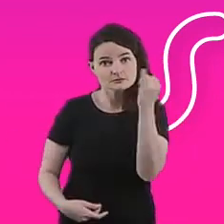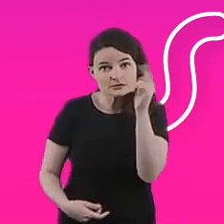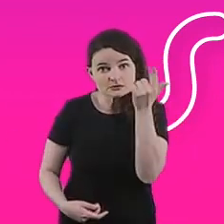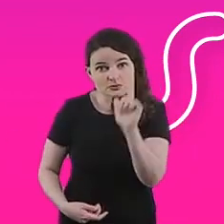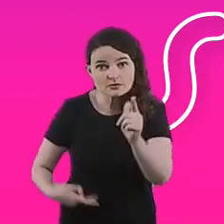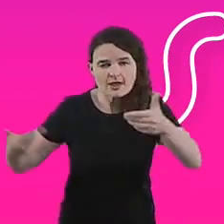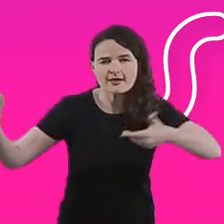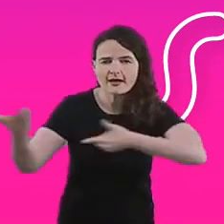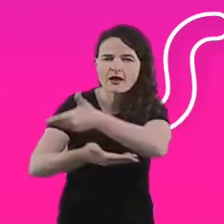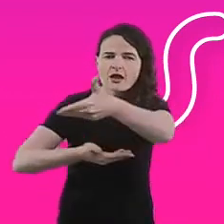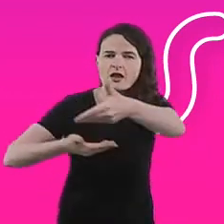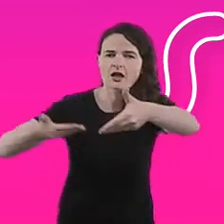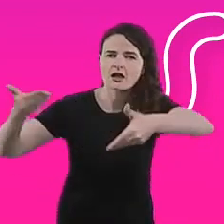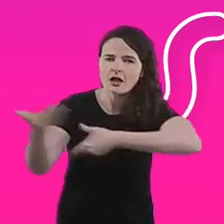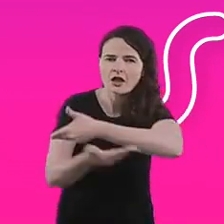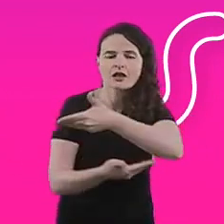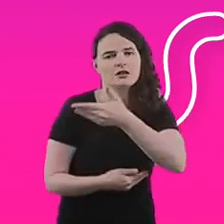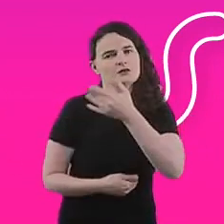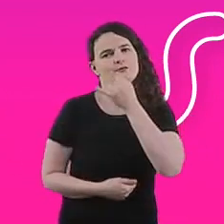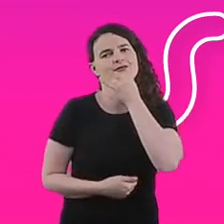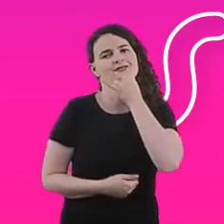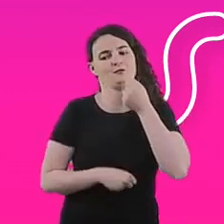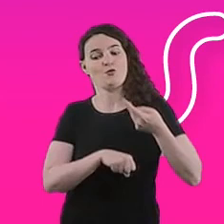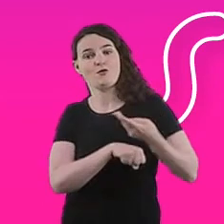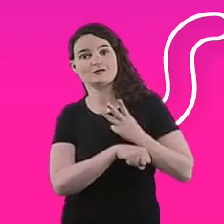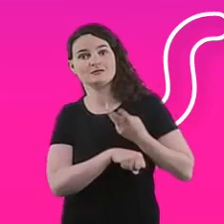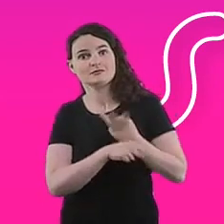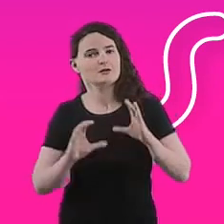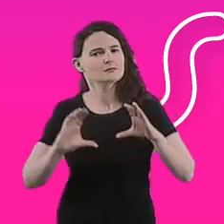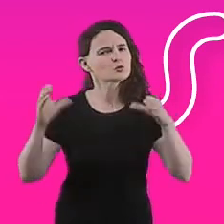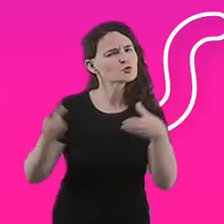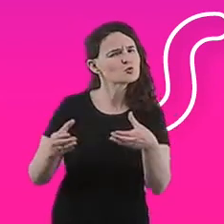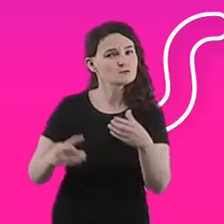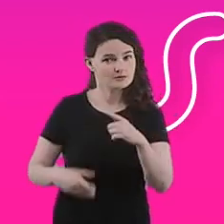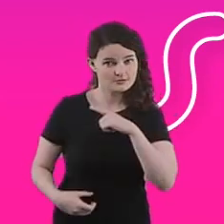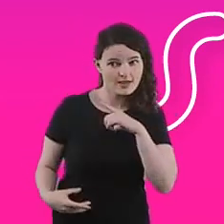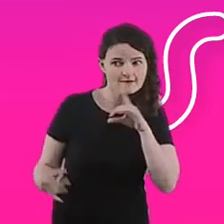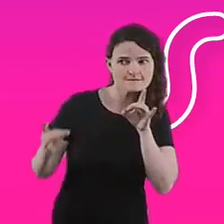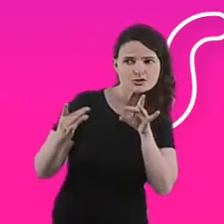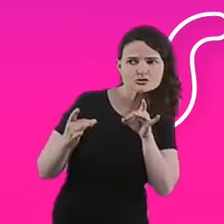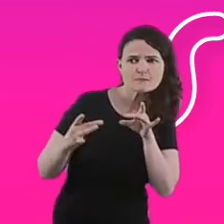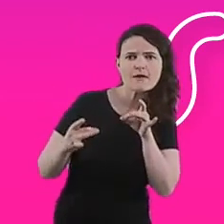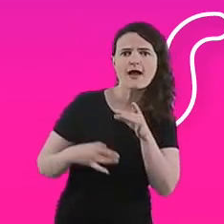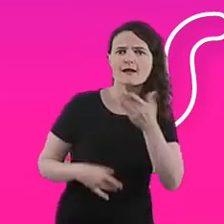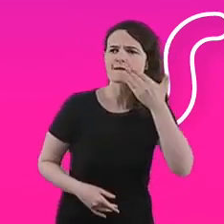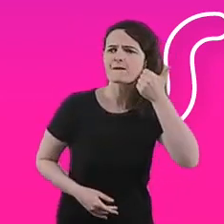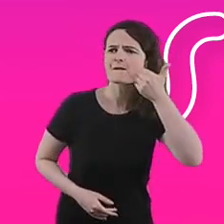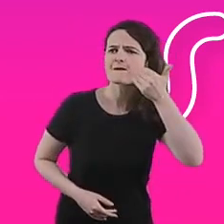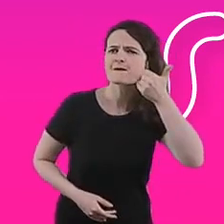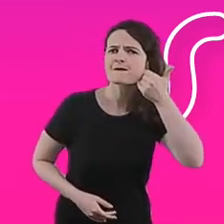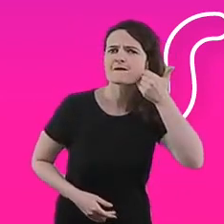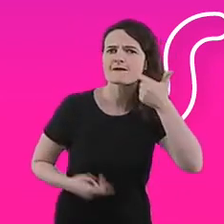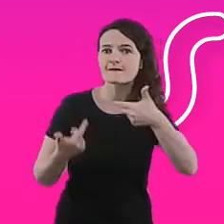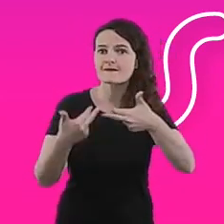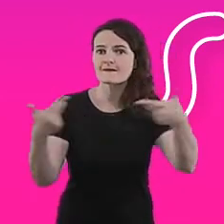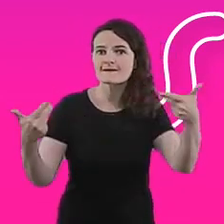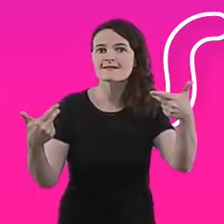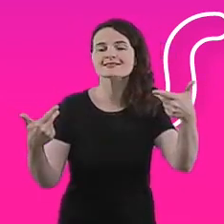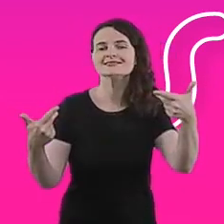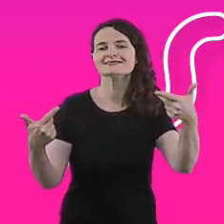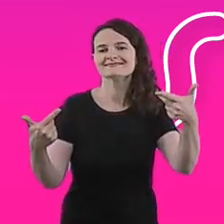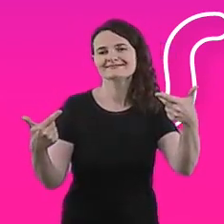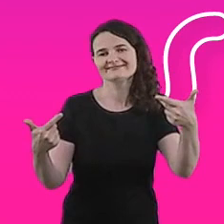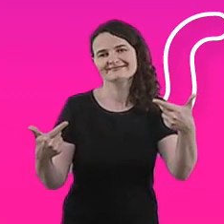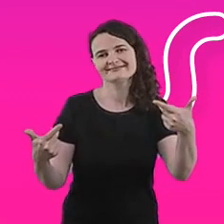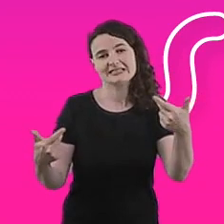criar um grupo de WhatsApp, né, com quem a gente consegue pedir um feedback e ter essa troca, dificilmente o programa estaria de pé até hoje,